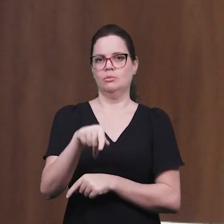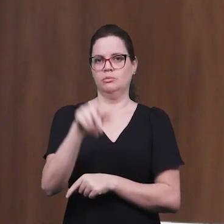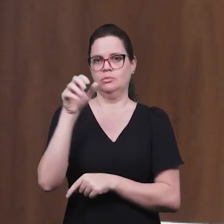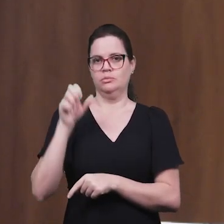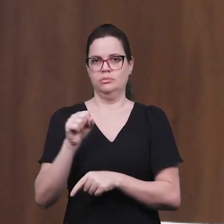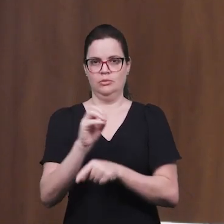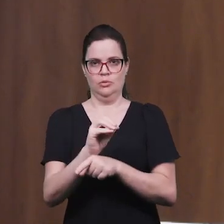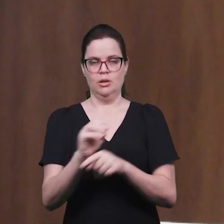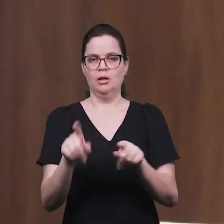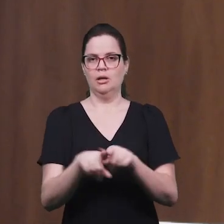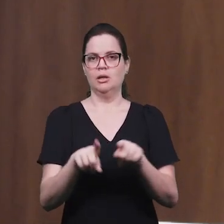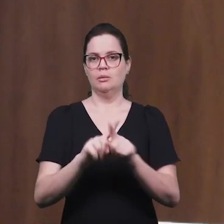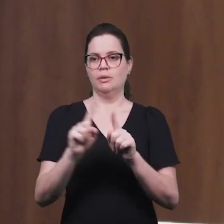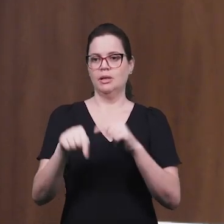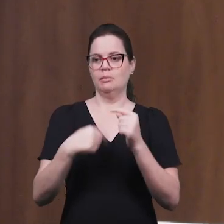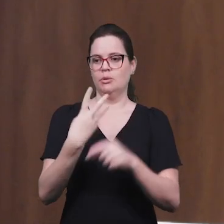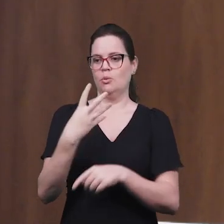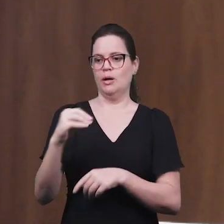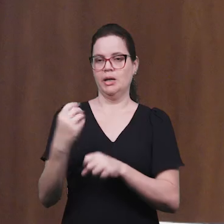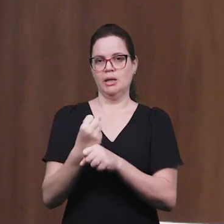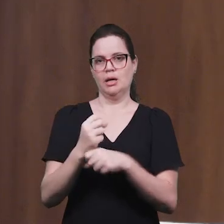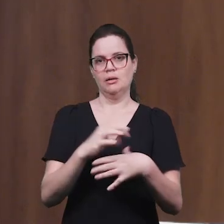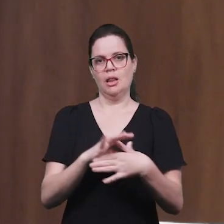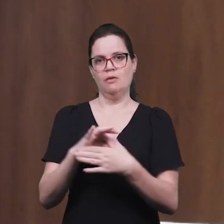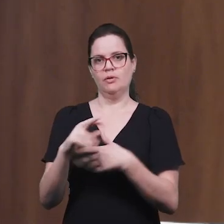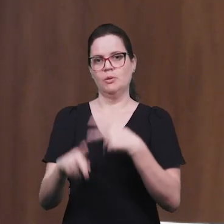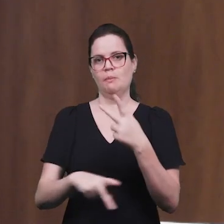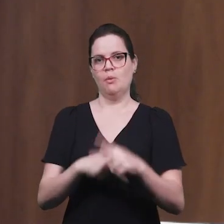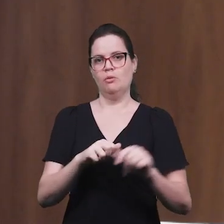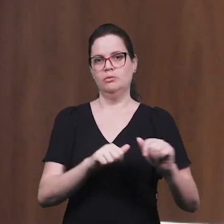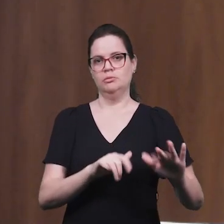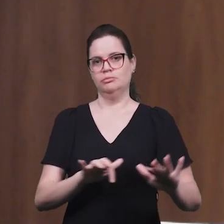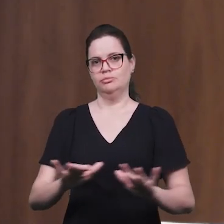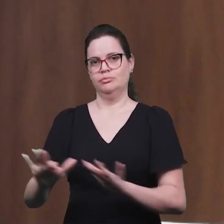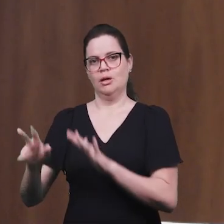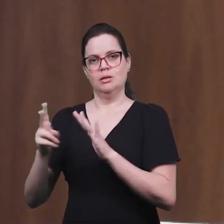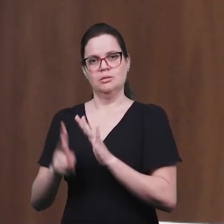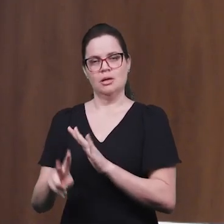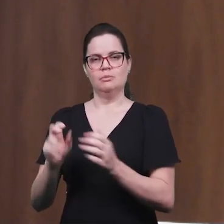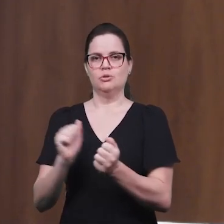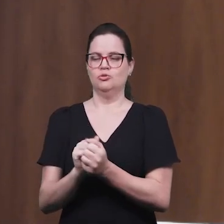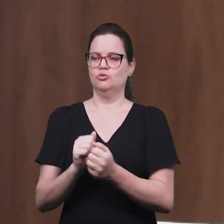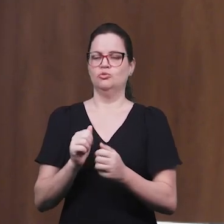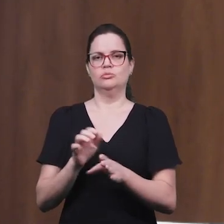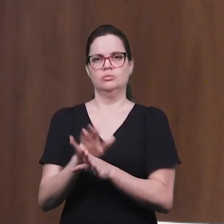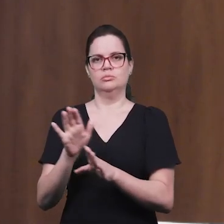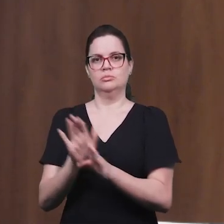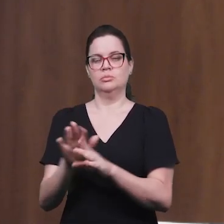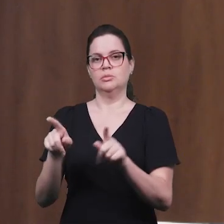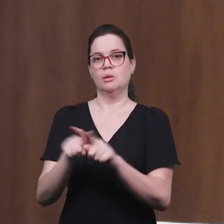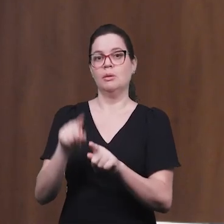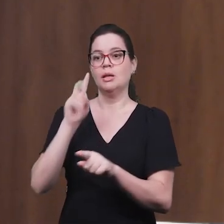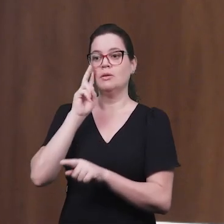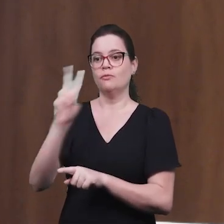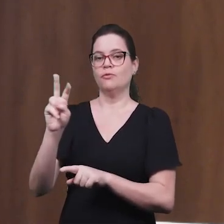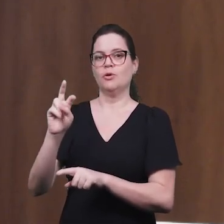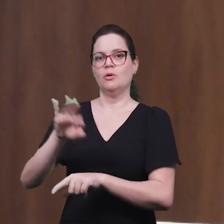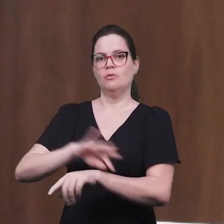anos conduzindo o povo de Israel pelo deserto. Levou o rebanho por trás do deserto e viu a sarça